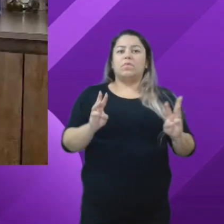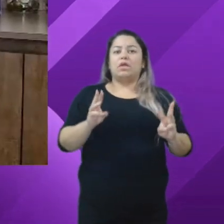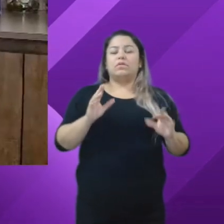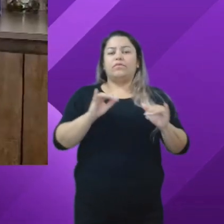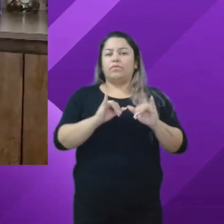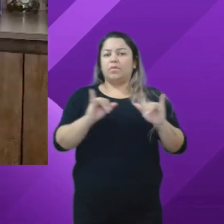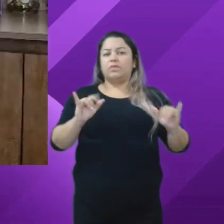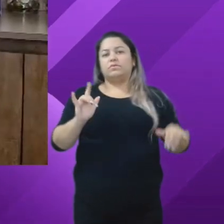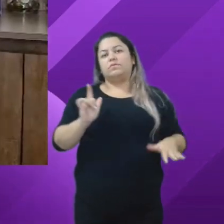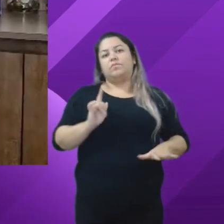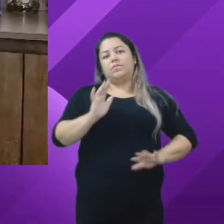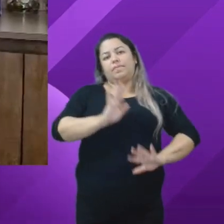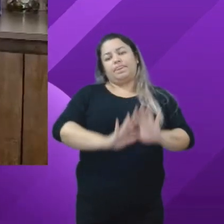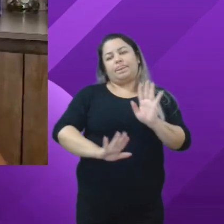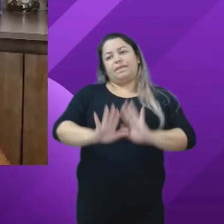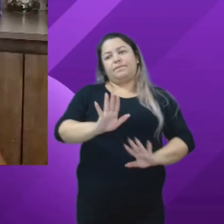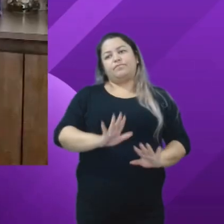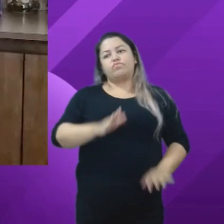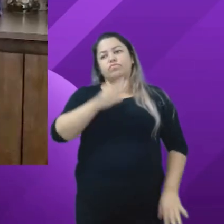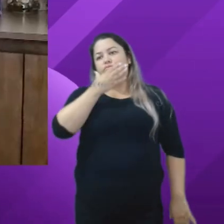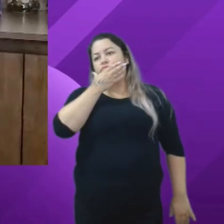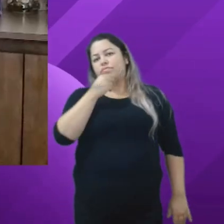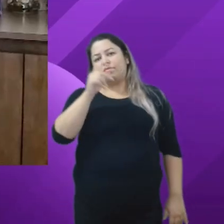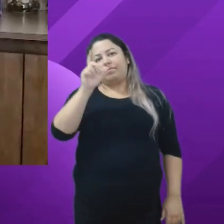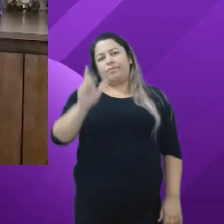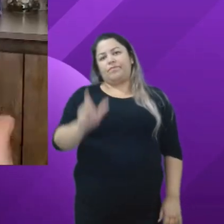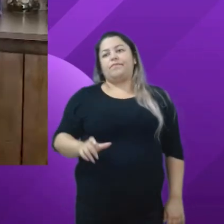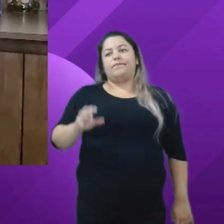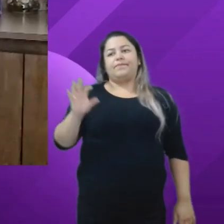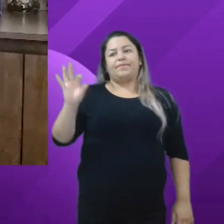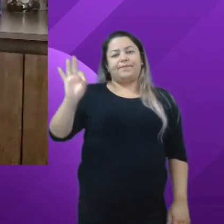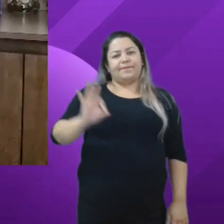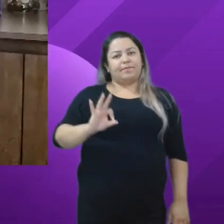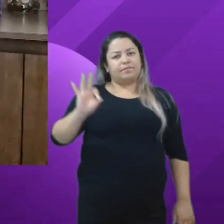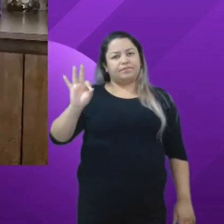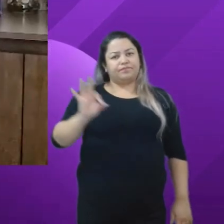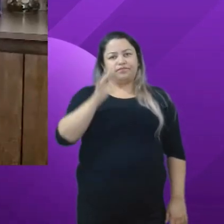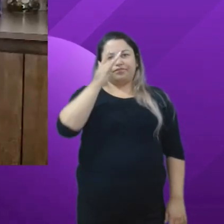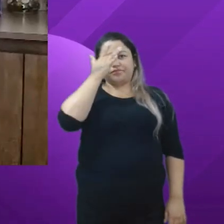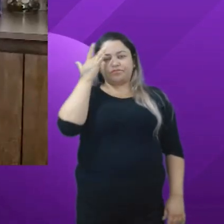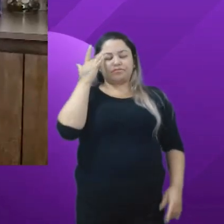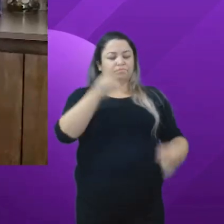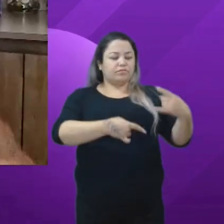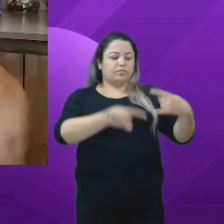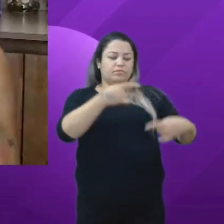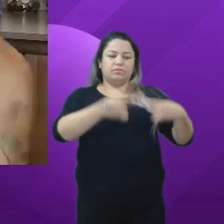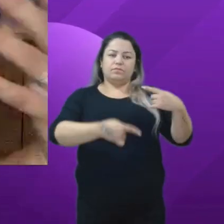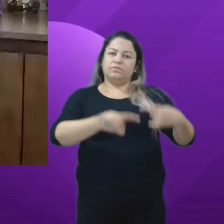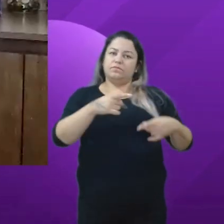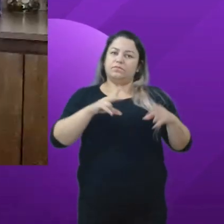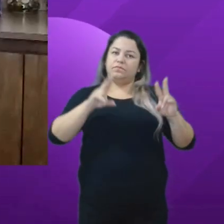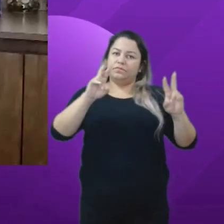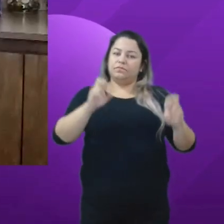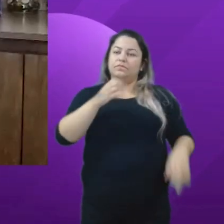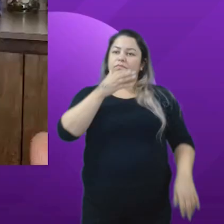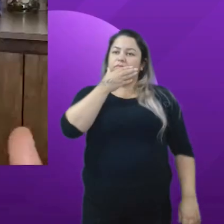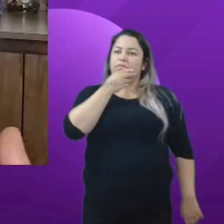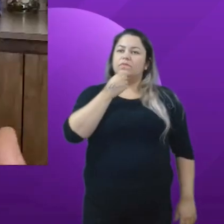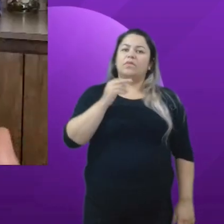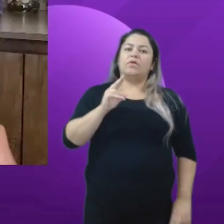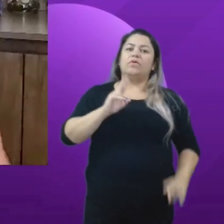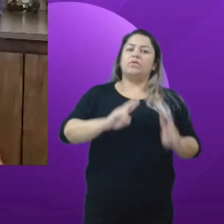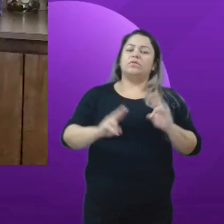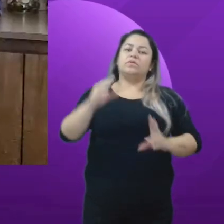por que só os homens, ou a maioria das pessoas que estão discutindo tecnologia são homens? Quando a gente vai olhar dentro do